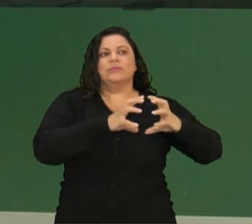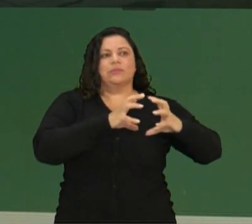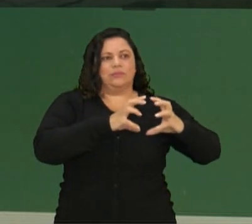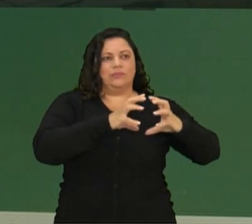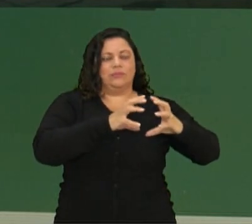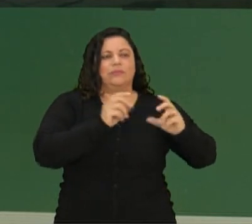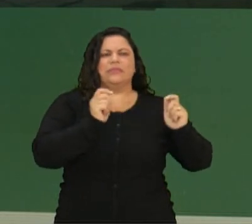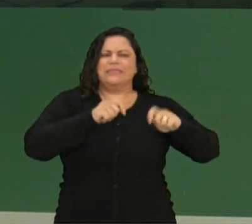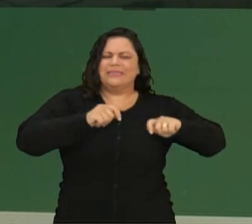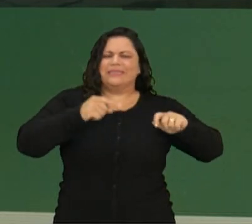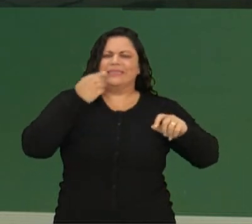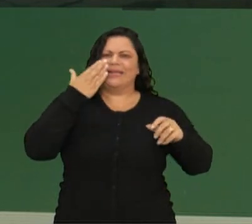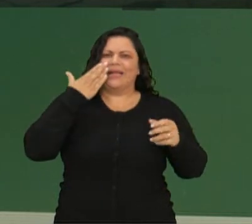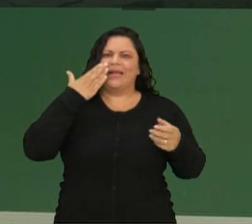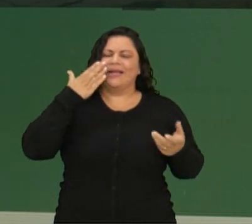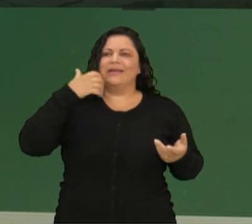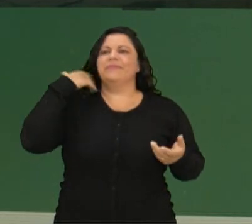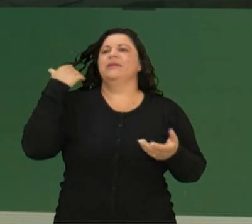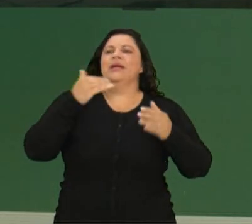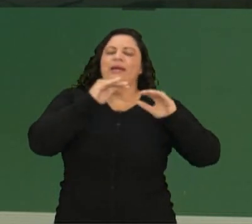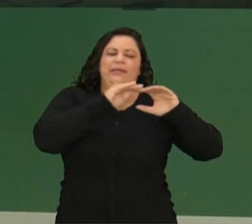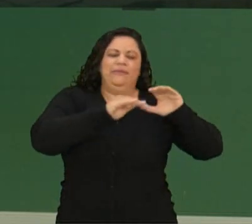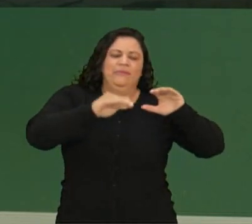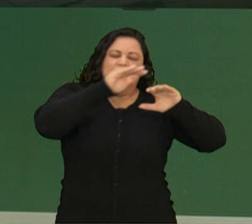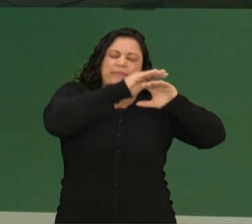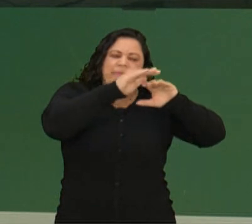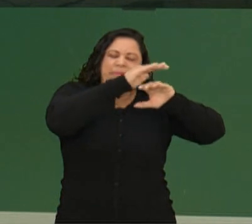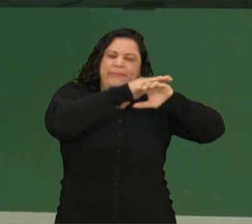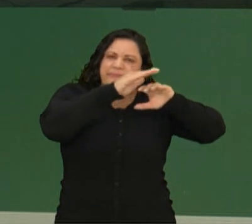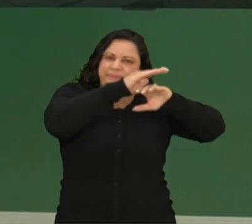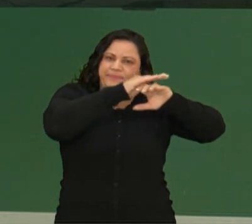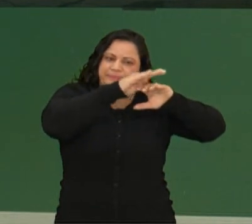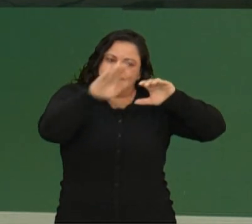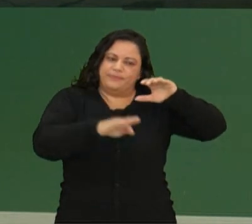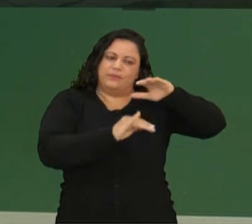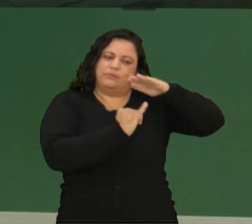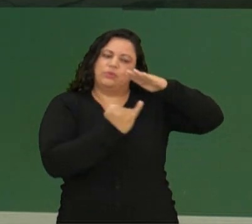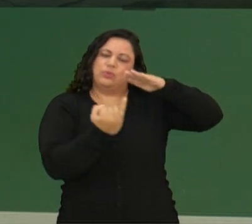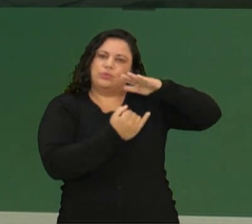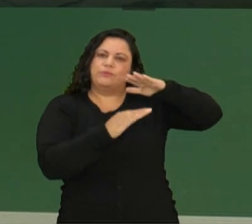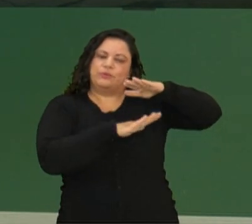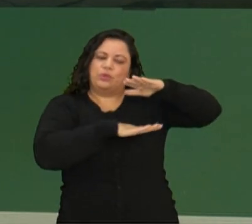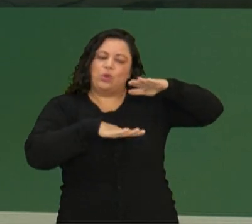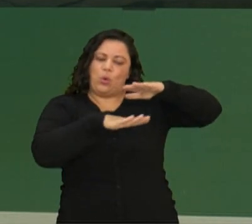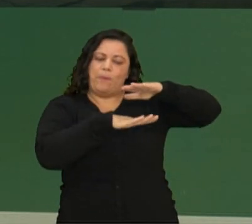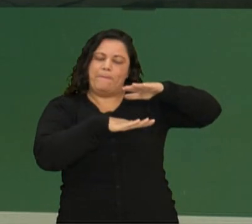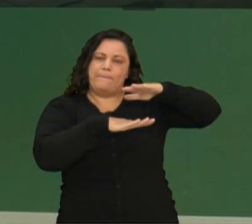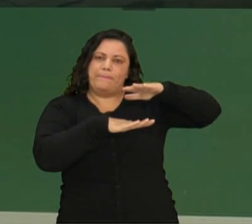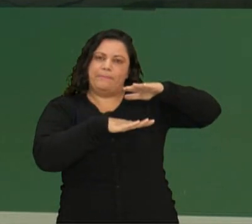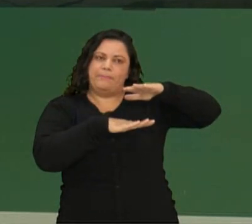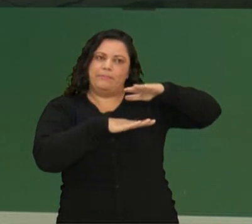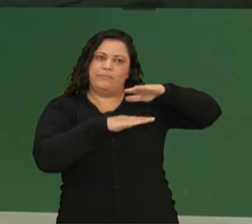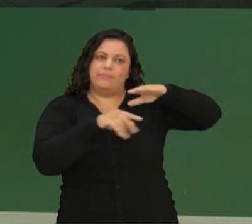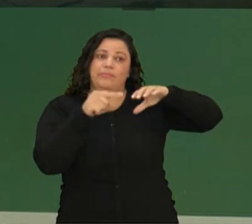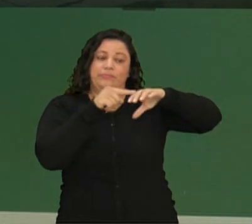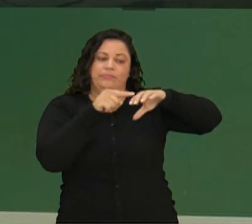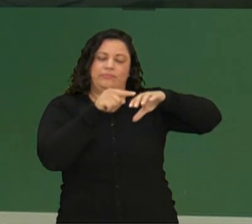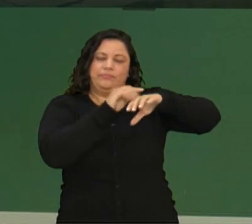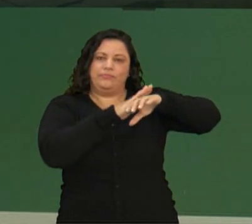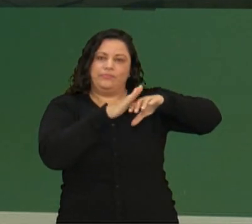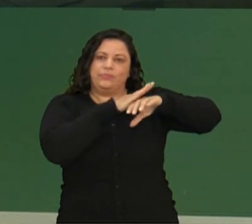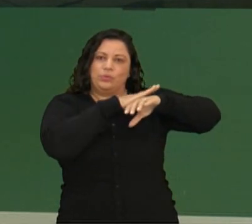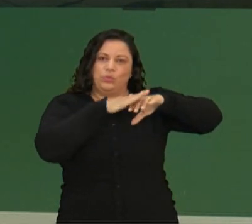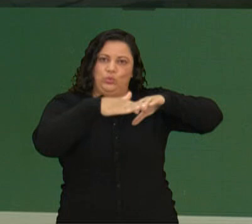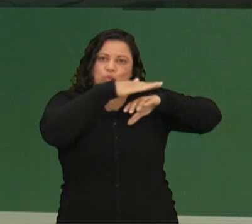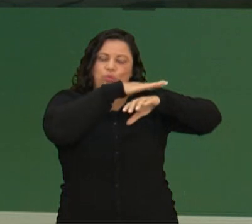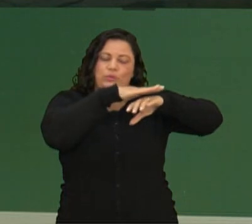ela tem uma parte que é chamada superior e outra parte inferior. Olha só aqui no desenho. Então, essa parte é chamada veia cava